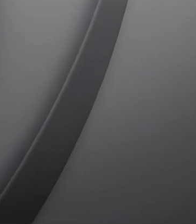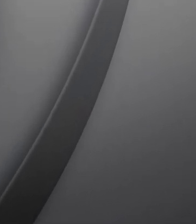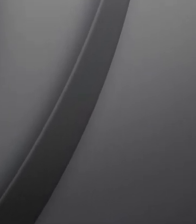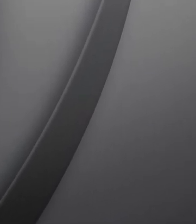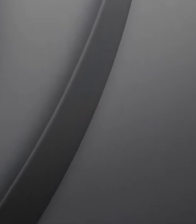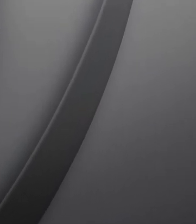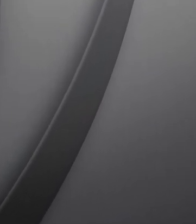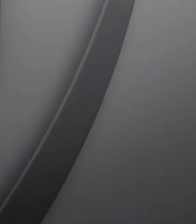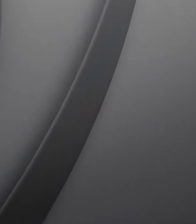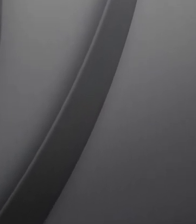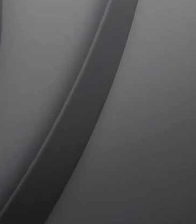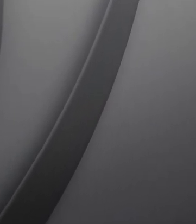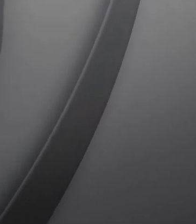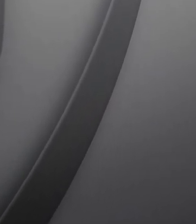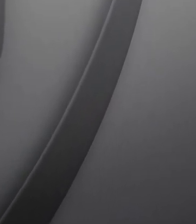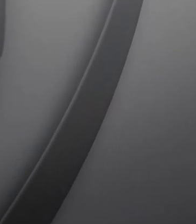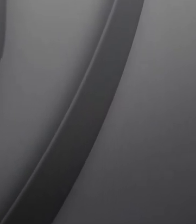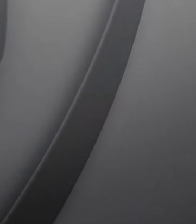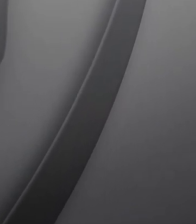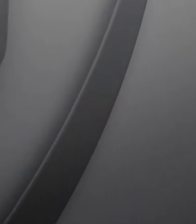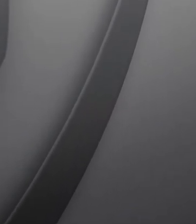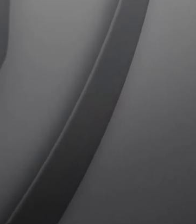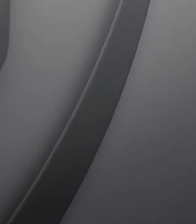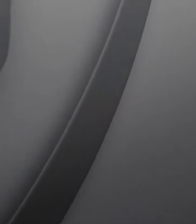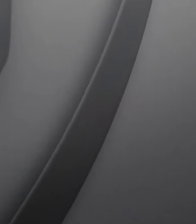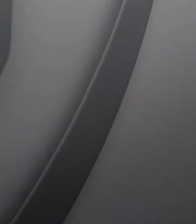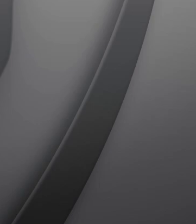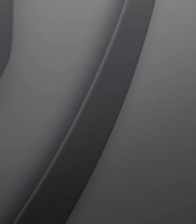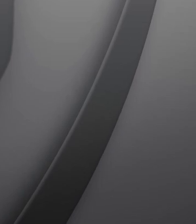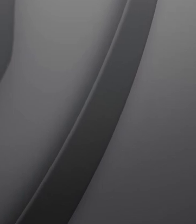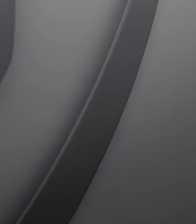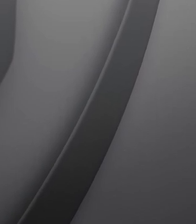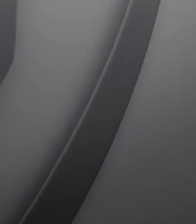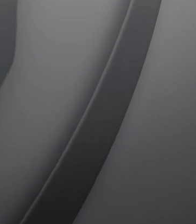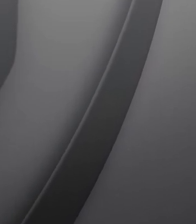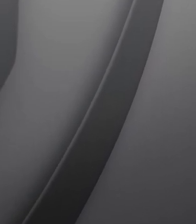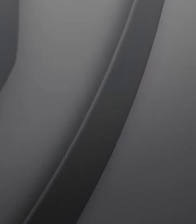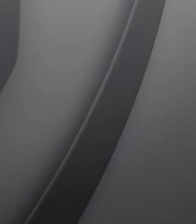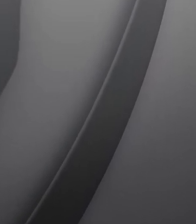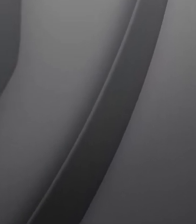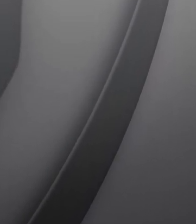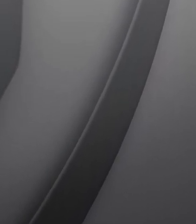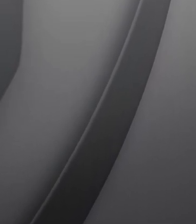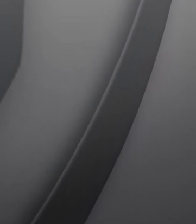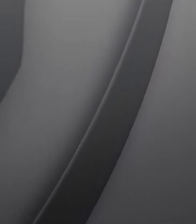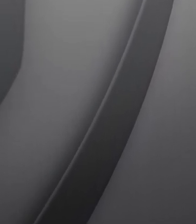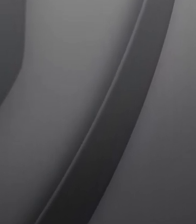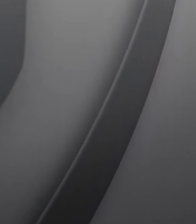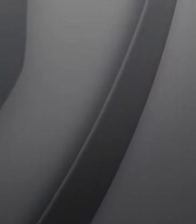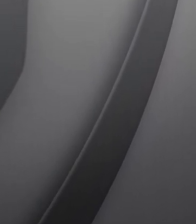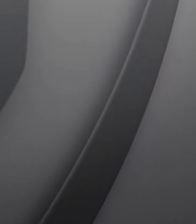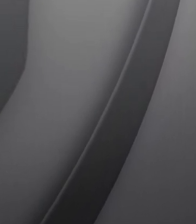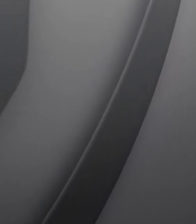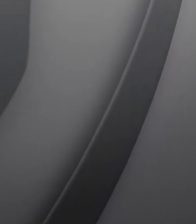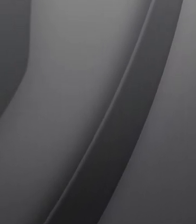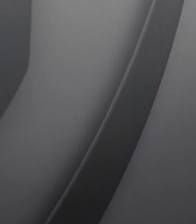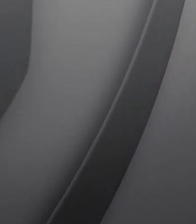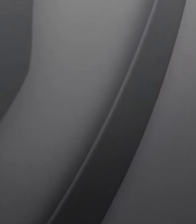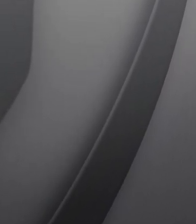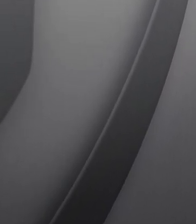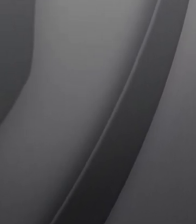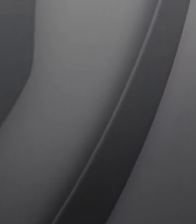canal do YouTube curta a página no Facebook siga o perfil no